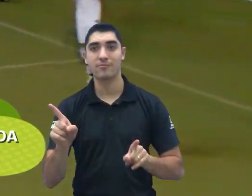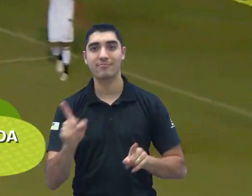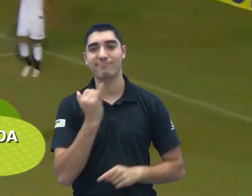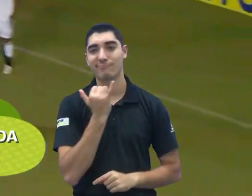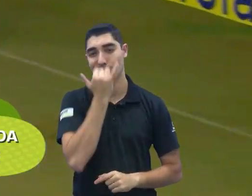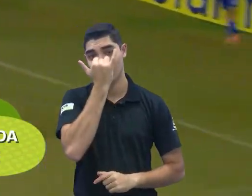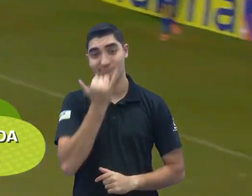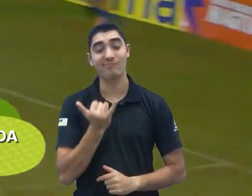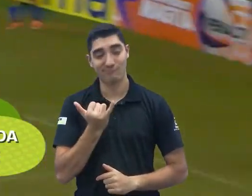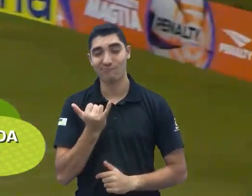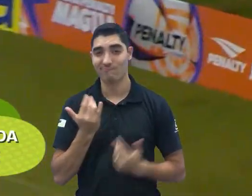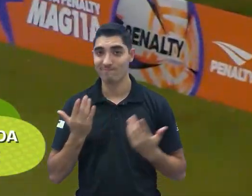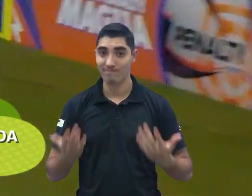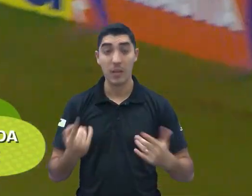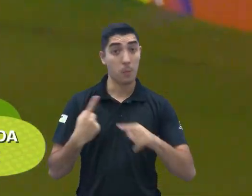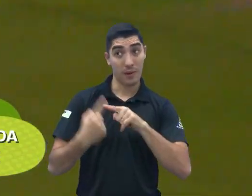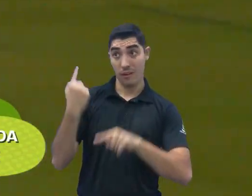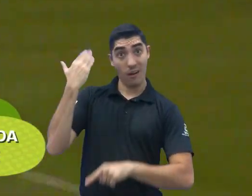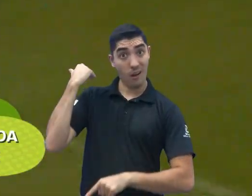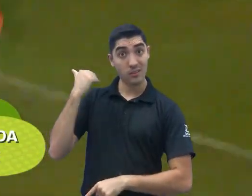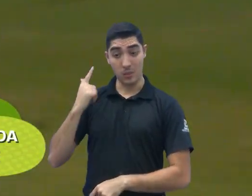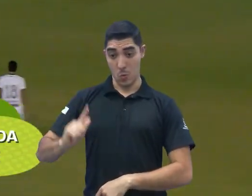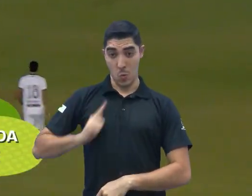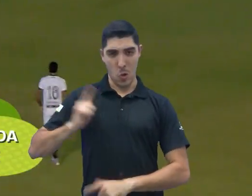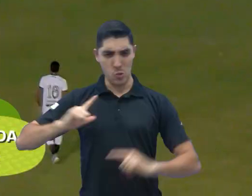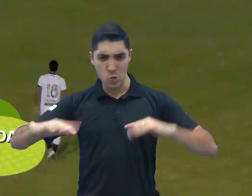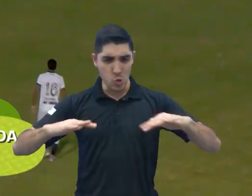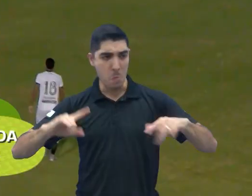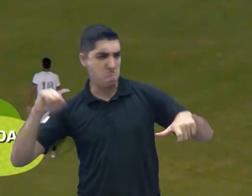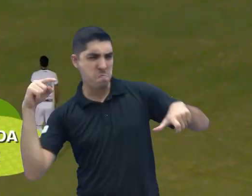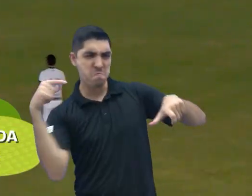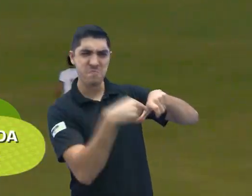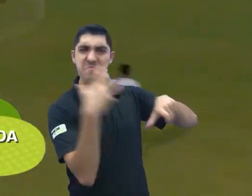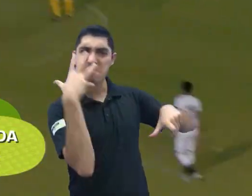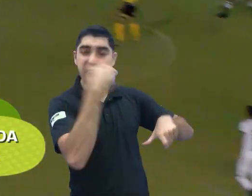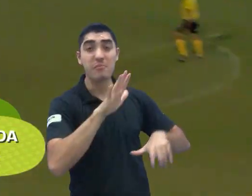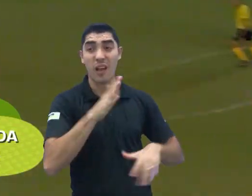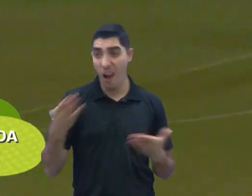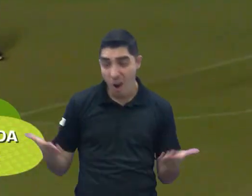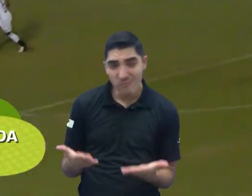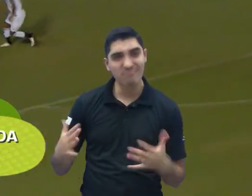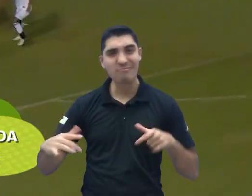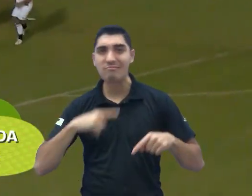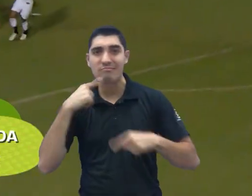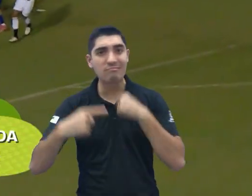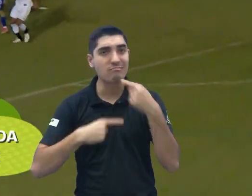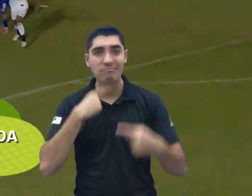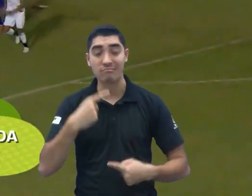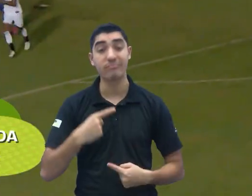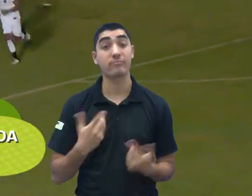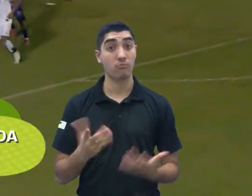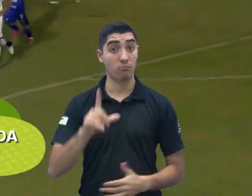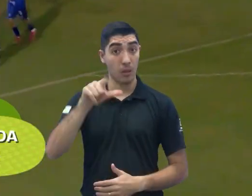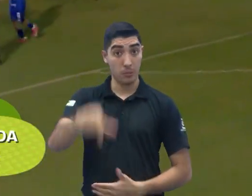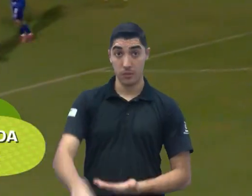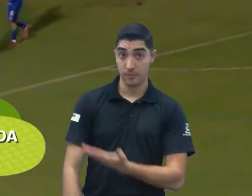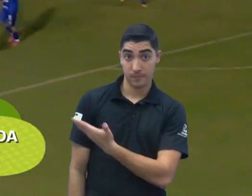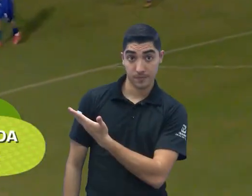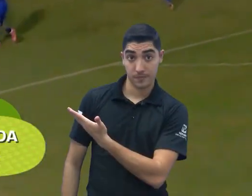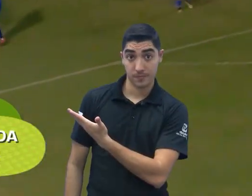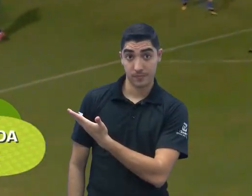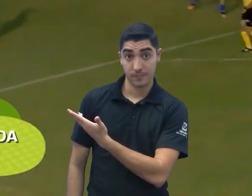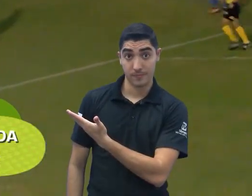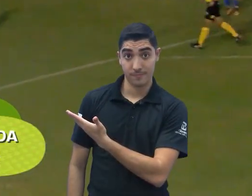golaço em Guaratinguetá na primeira fase. Cada bola alçada na defesa da Águia era um perigo